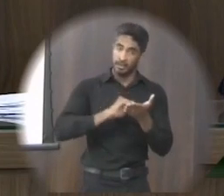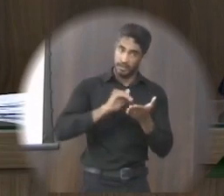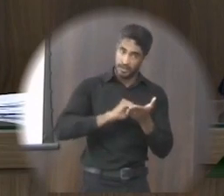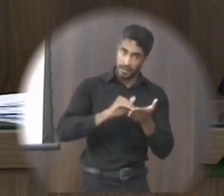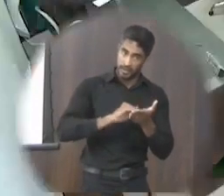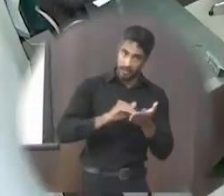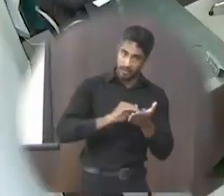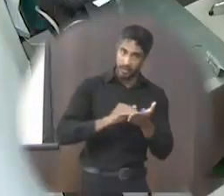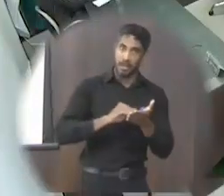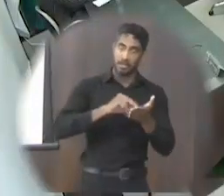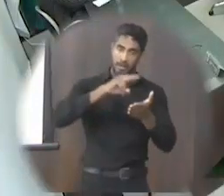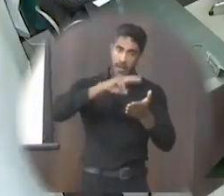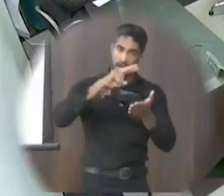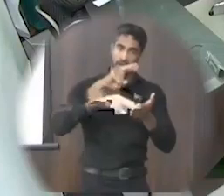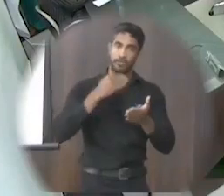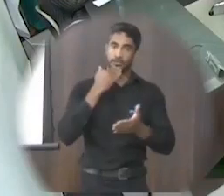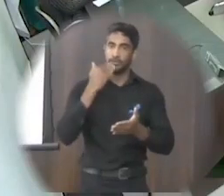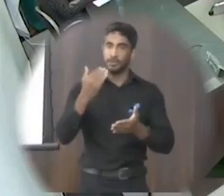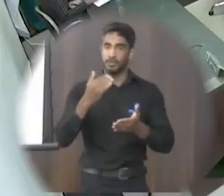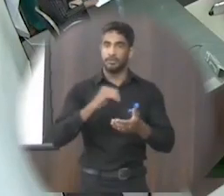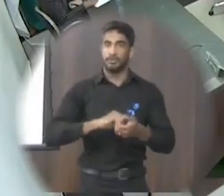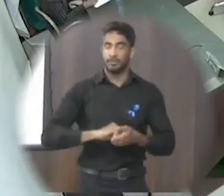que faça a leitura dos requerimentos.